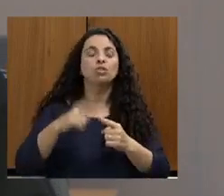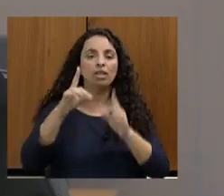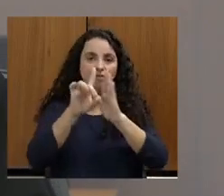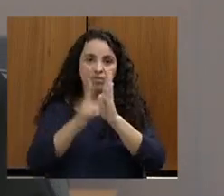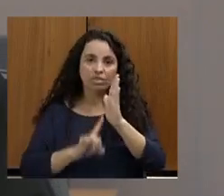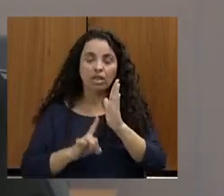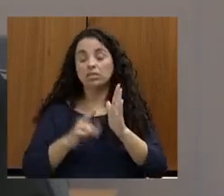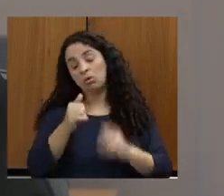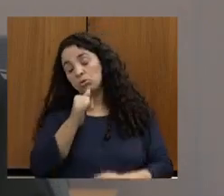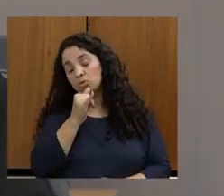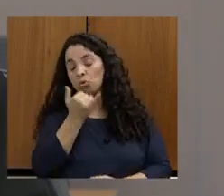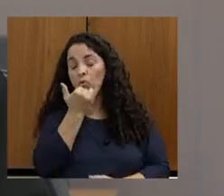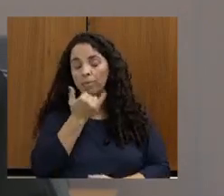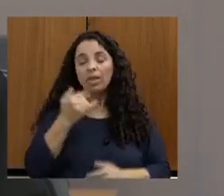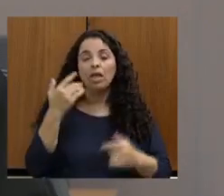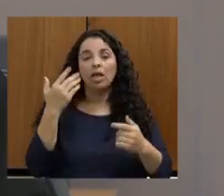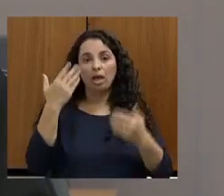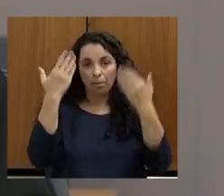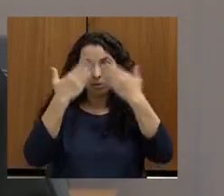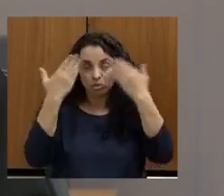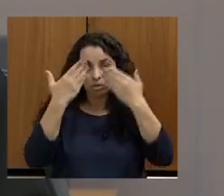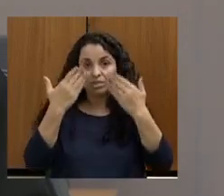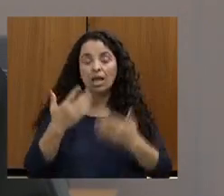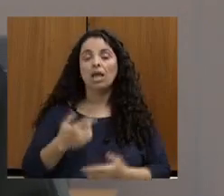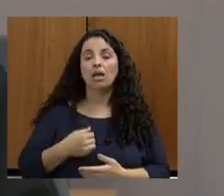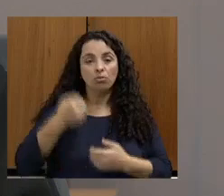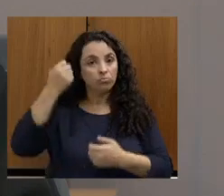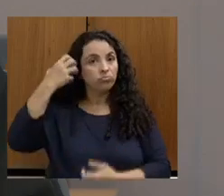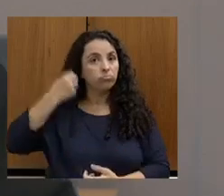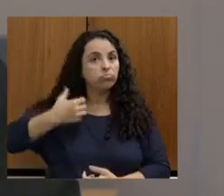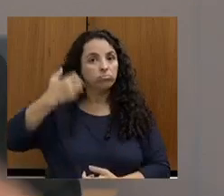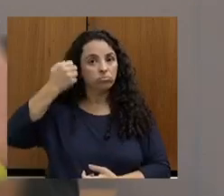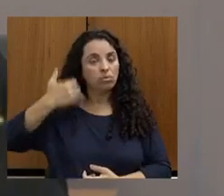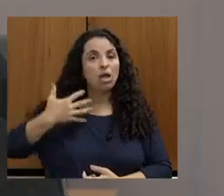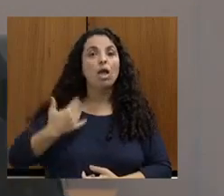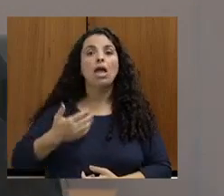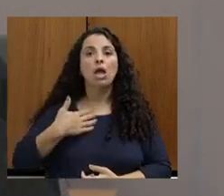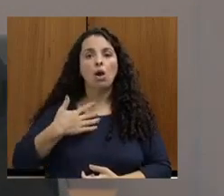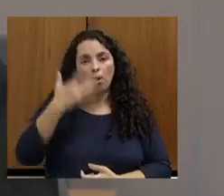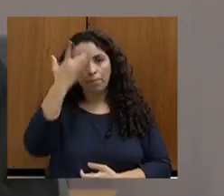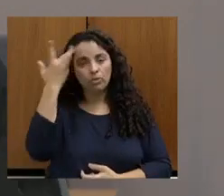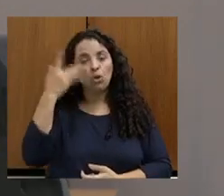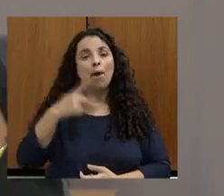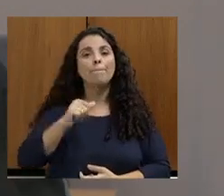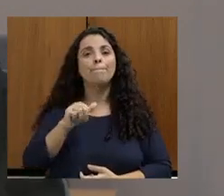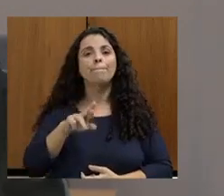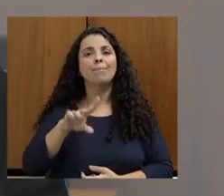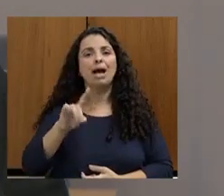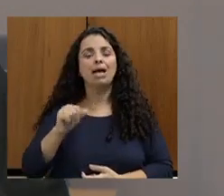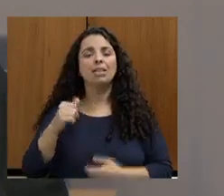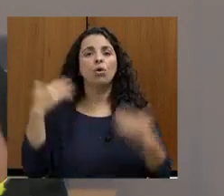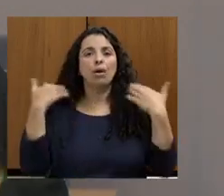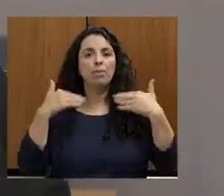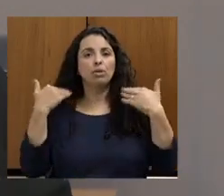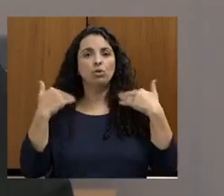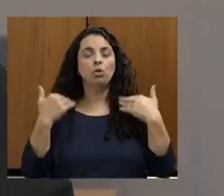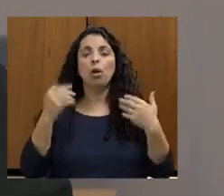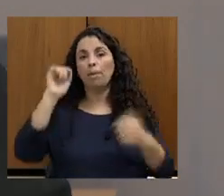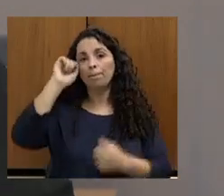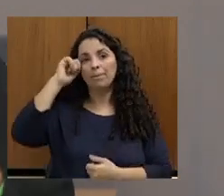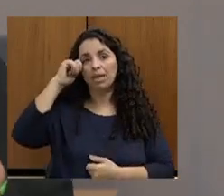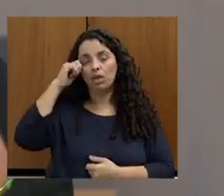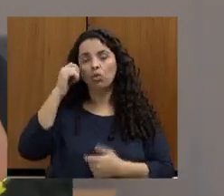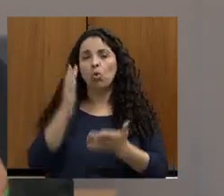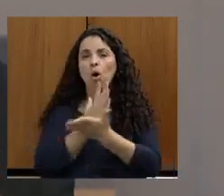autodescrição, eu sou uma pessoa parda, uso o cabelo na altura dos ombros, cabelo preto com algumas